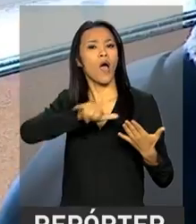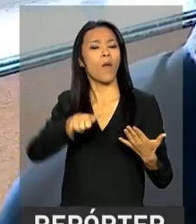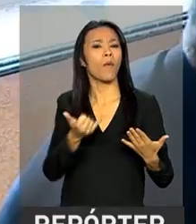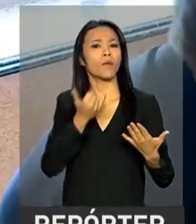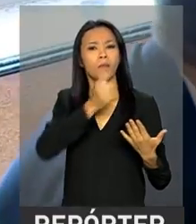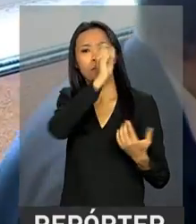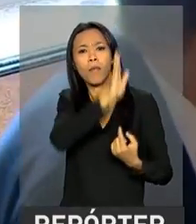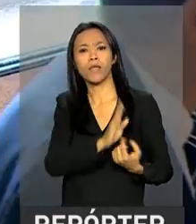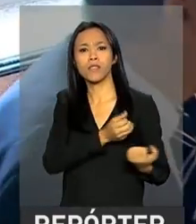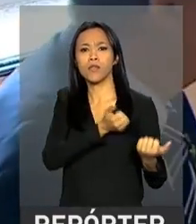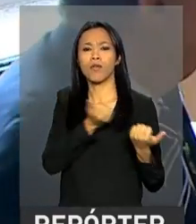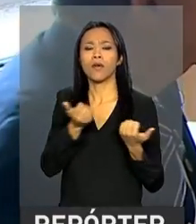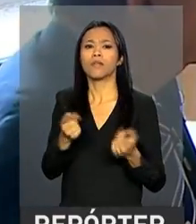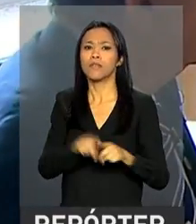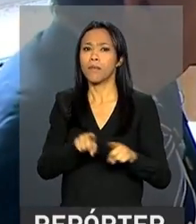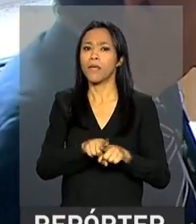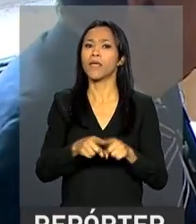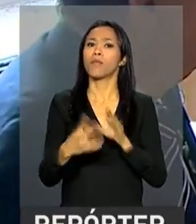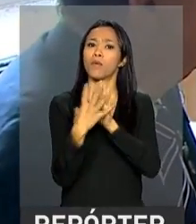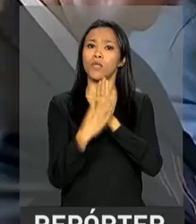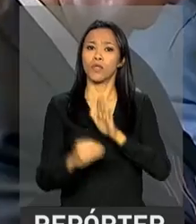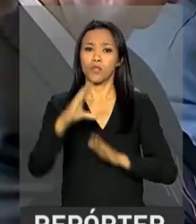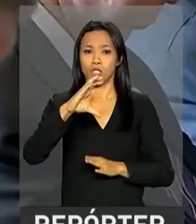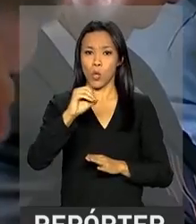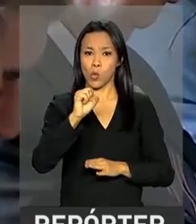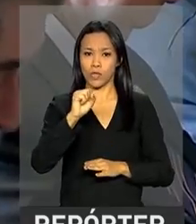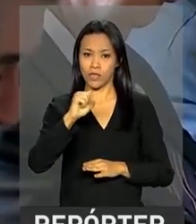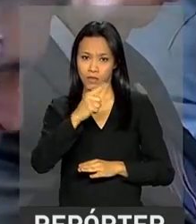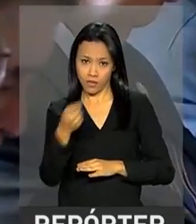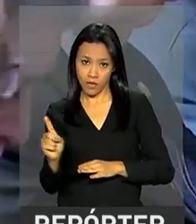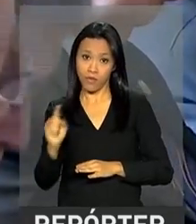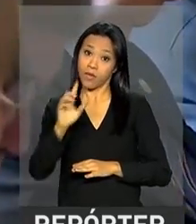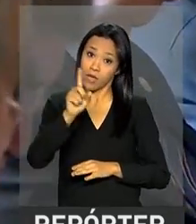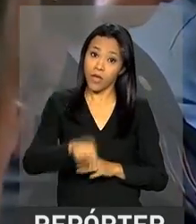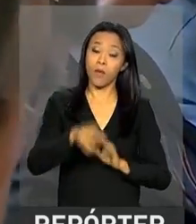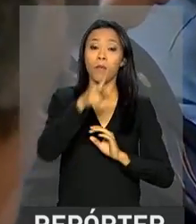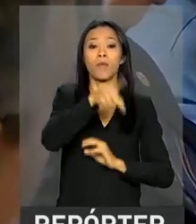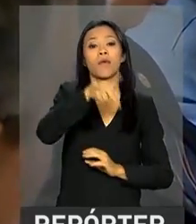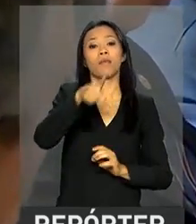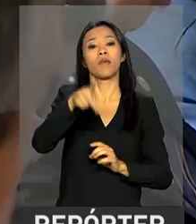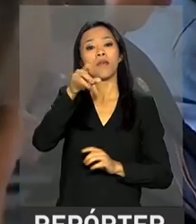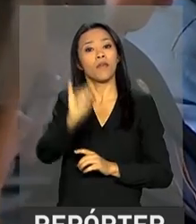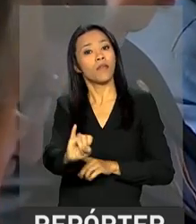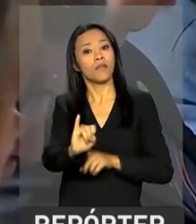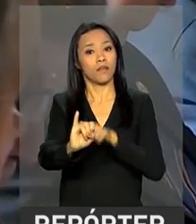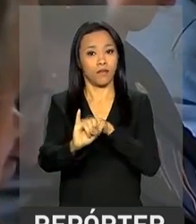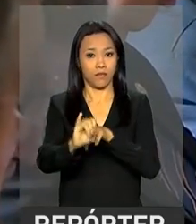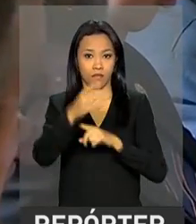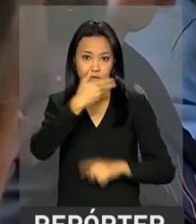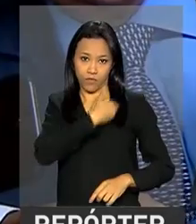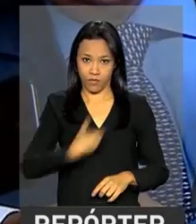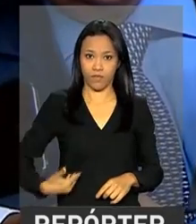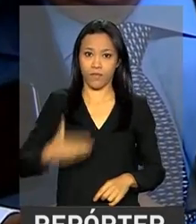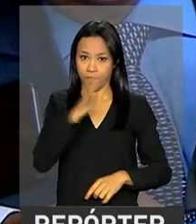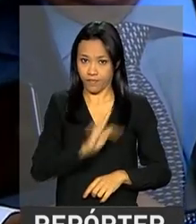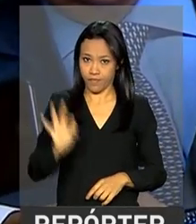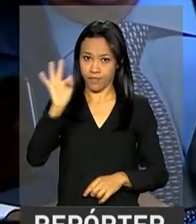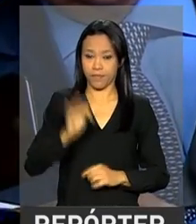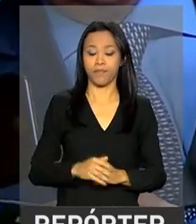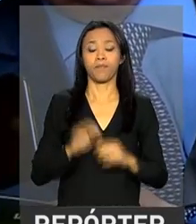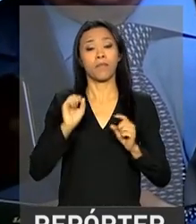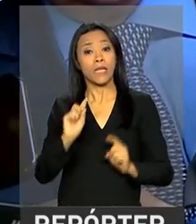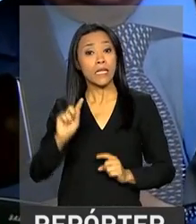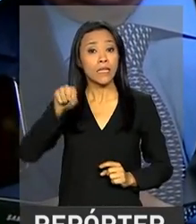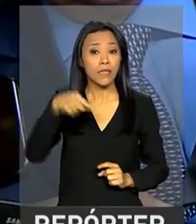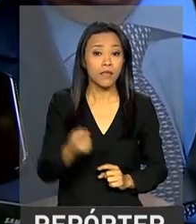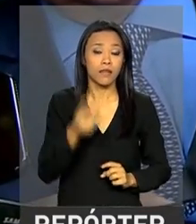com as concessões à iniciativa privada no âmbito do PPI, o Programa de Parcerias de Investimentos do Governo Federal. Depois